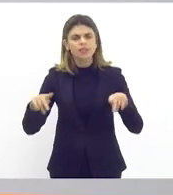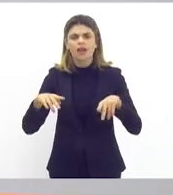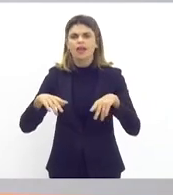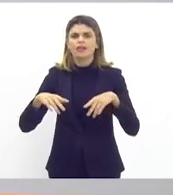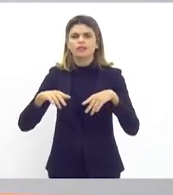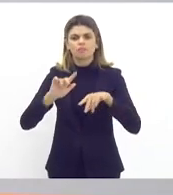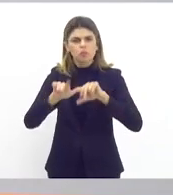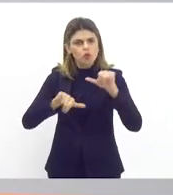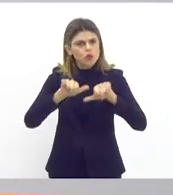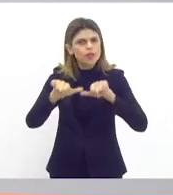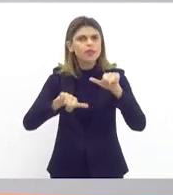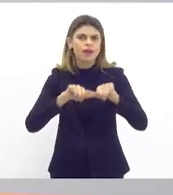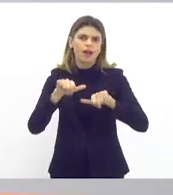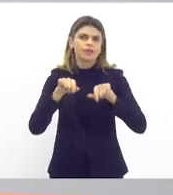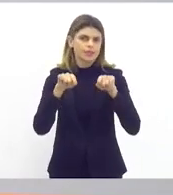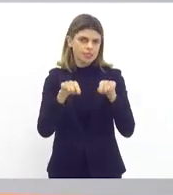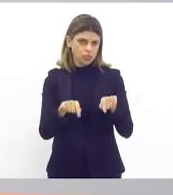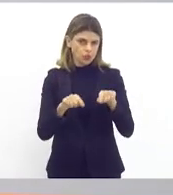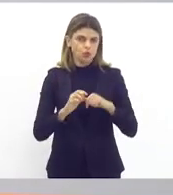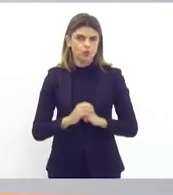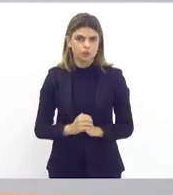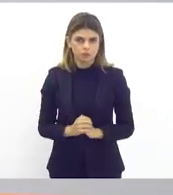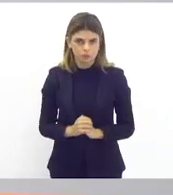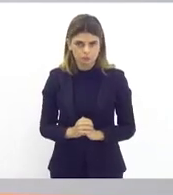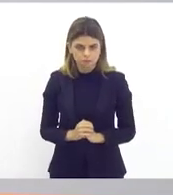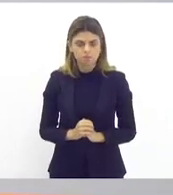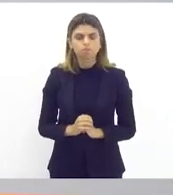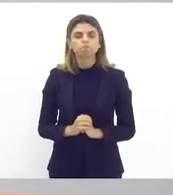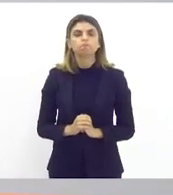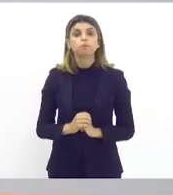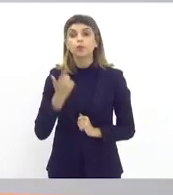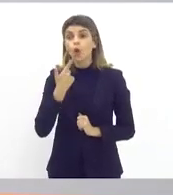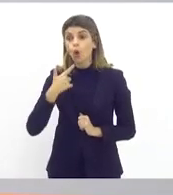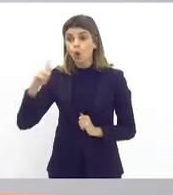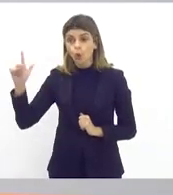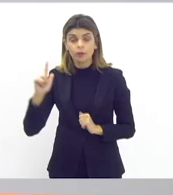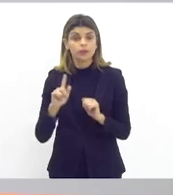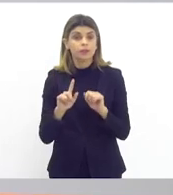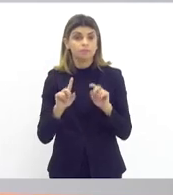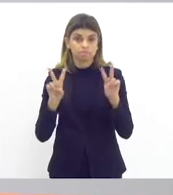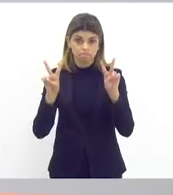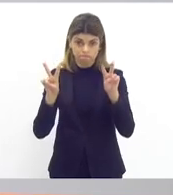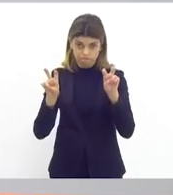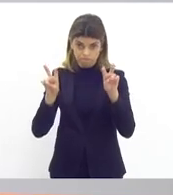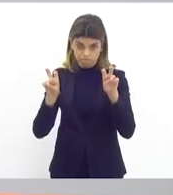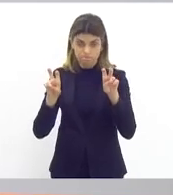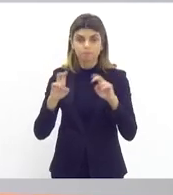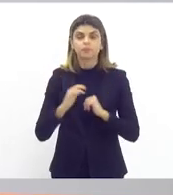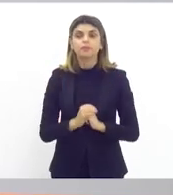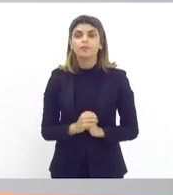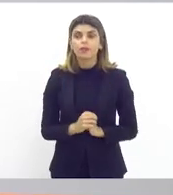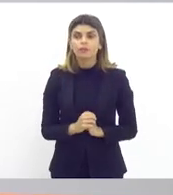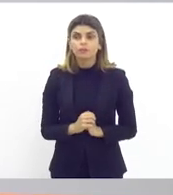grande sobre isso. Um outro ponto também que